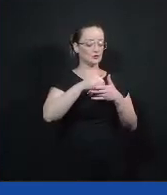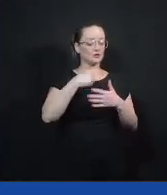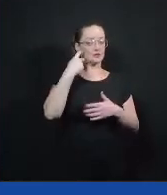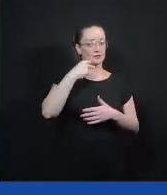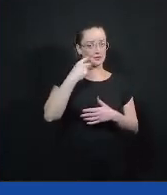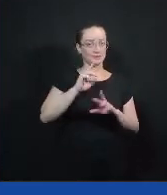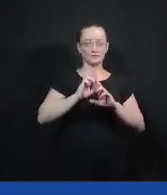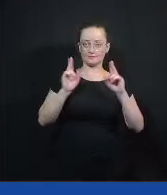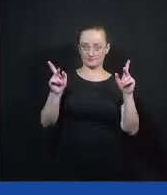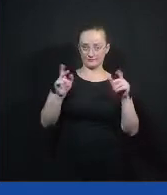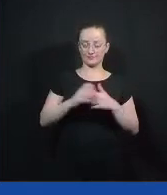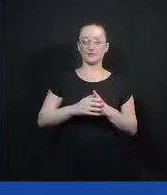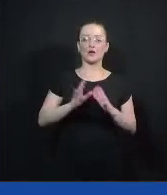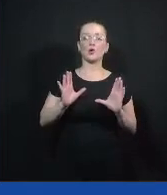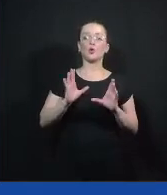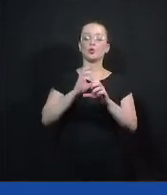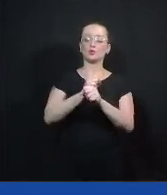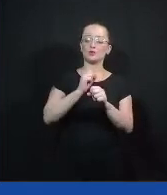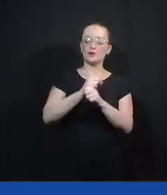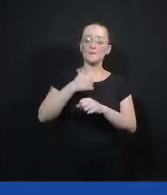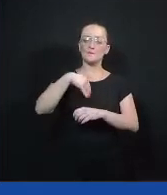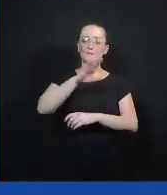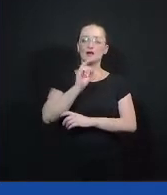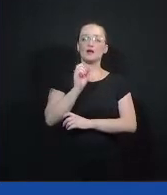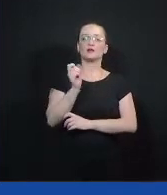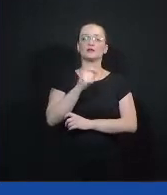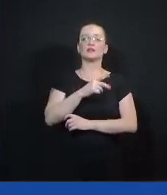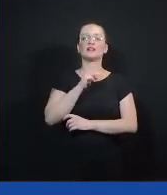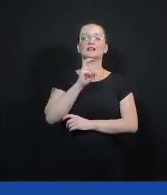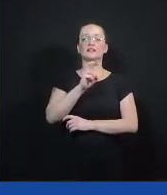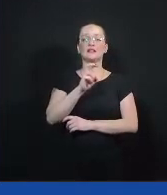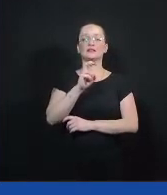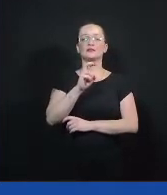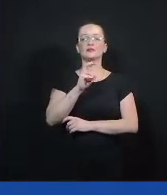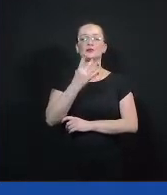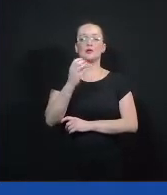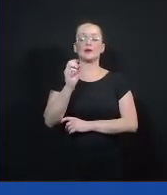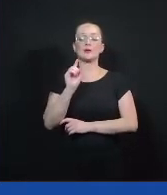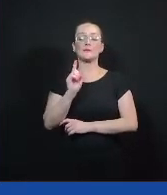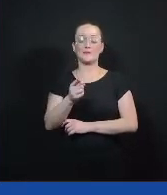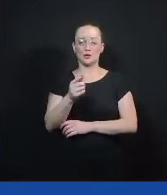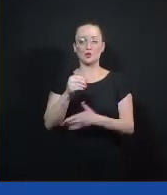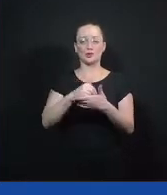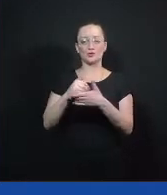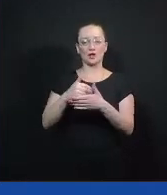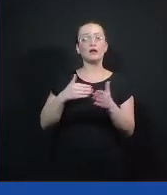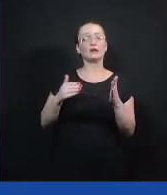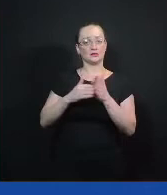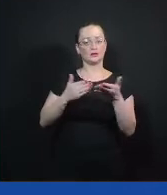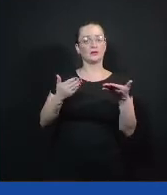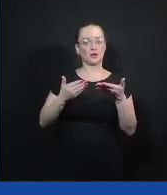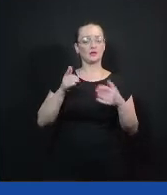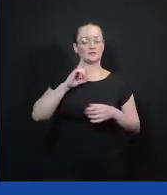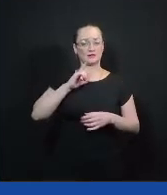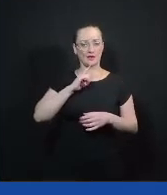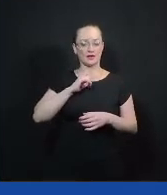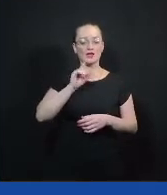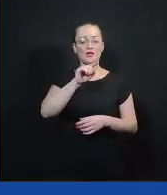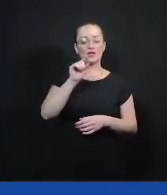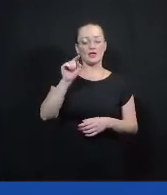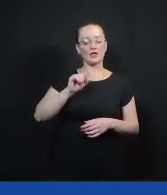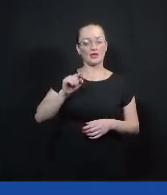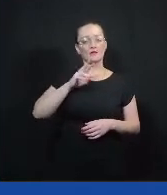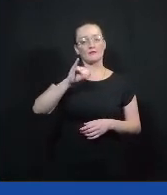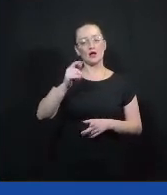Então, do total das mais de 540 mil candidaturas registradas, que é o número que a gente tem até agora, né? Essas candidaturas ainda vão